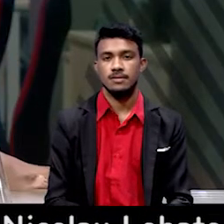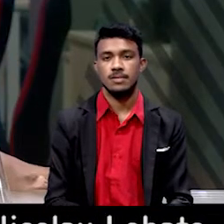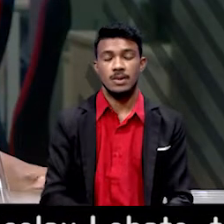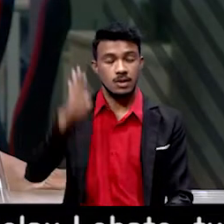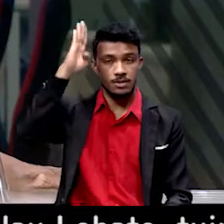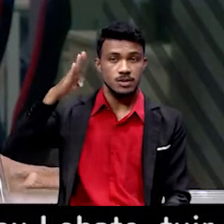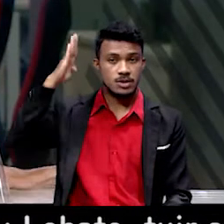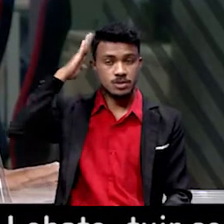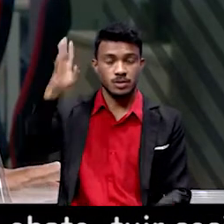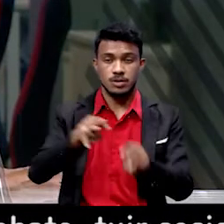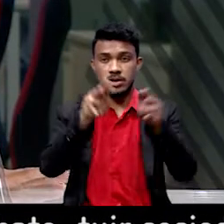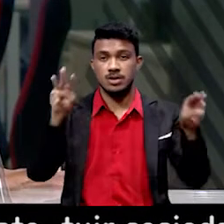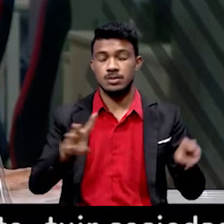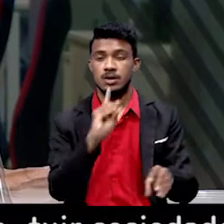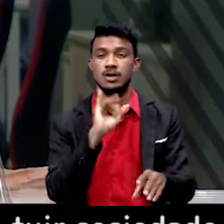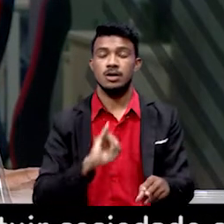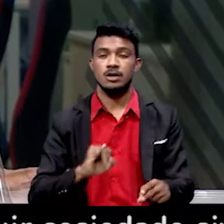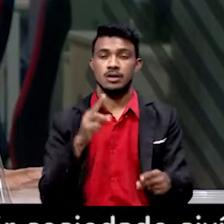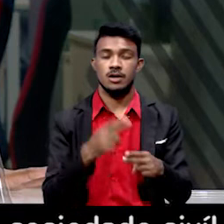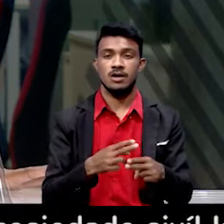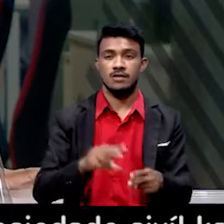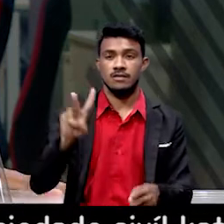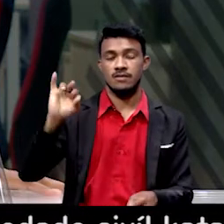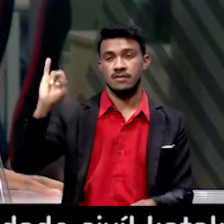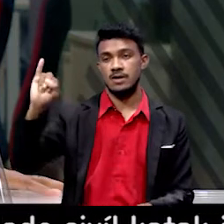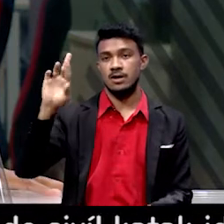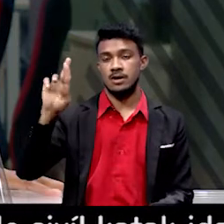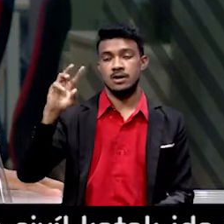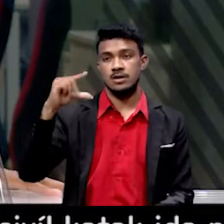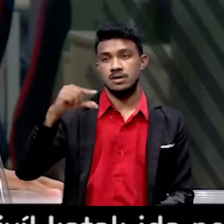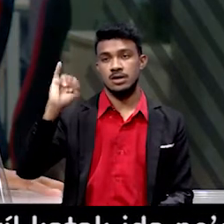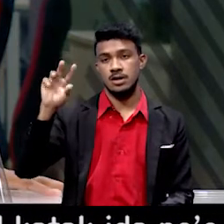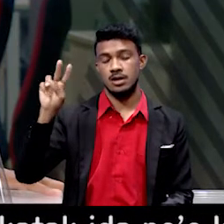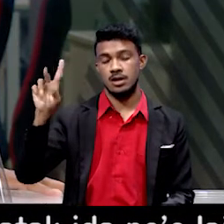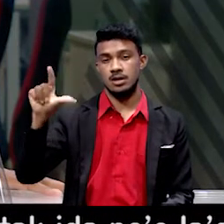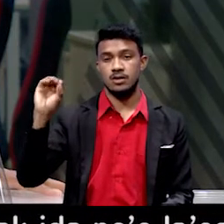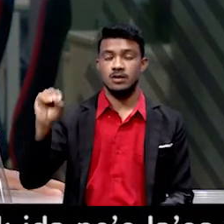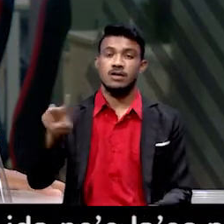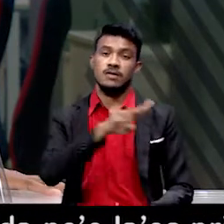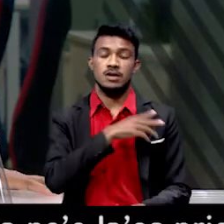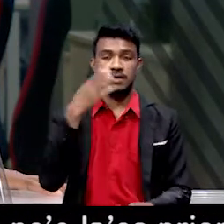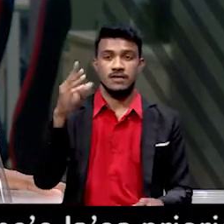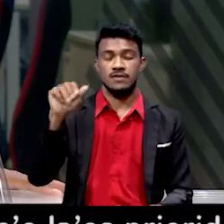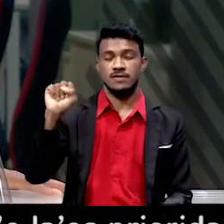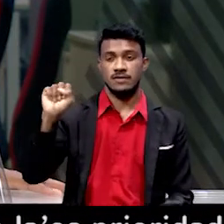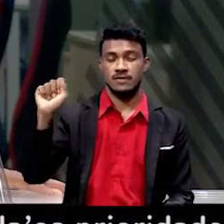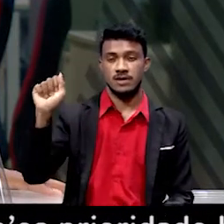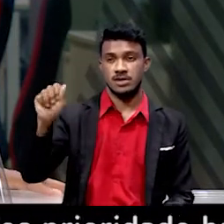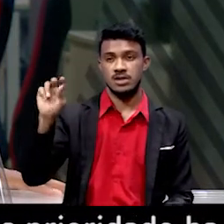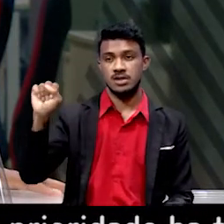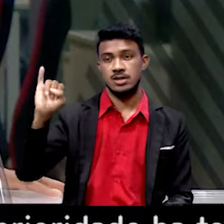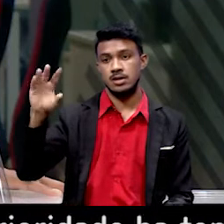Arcebispo Arquidiocese Metropolitana Dili, Dom Frigido Carmo da Silva HTP, halou missa abertura ba sínodo e a nível diocese.